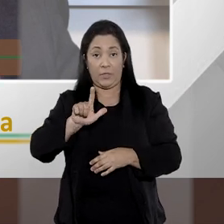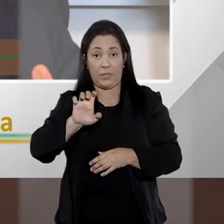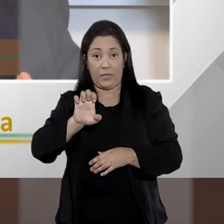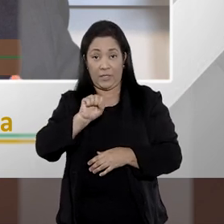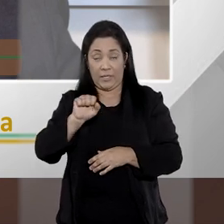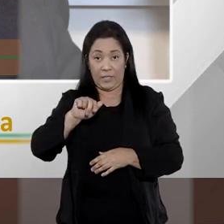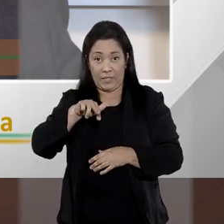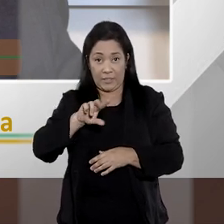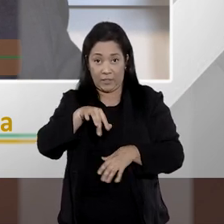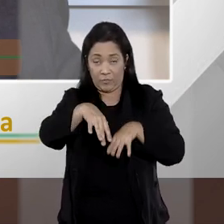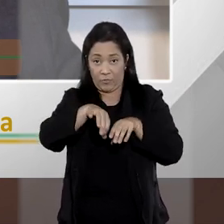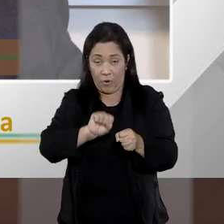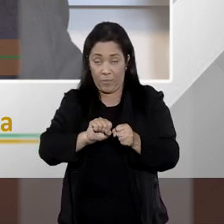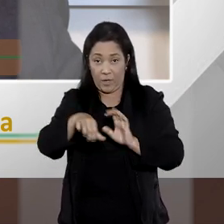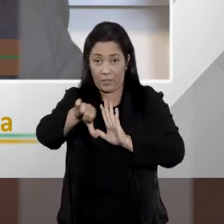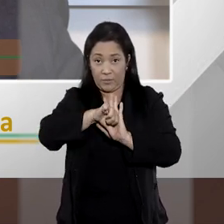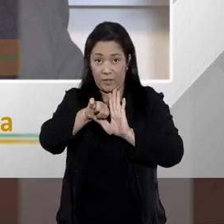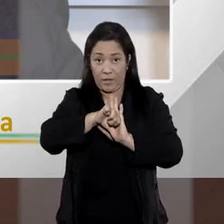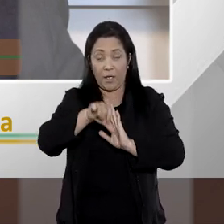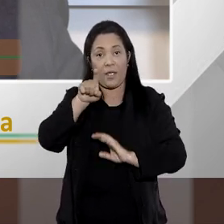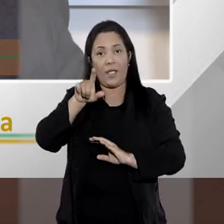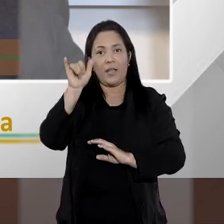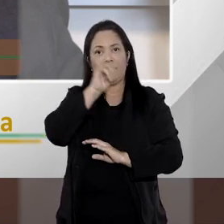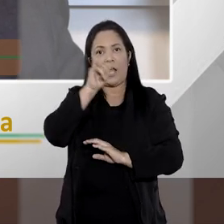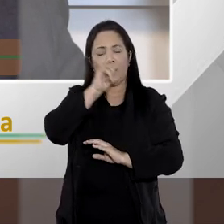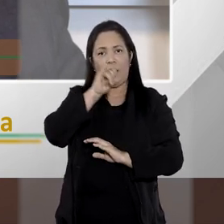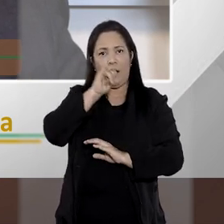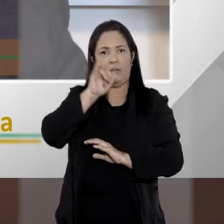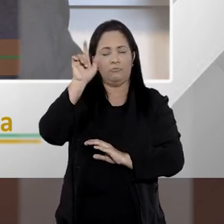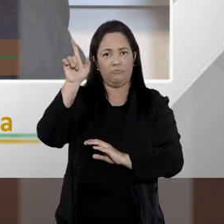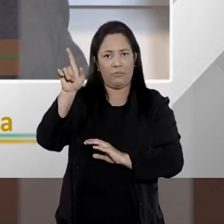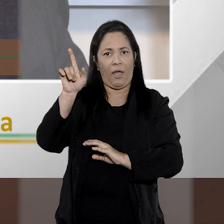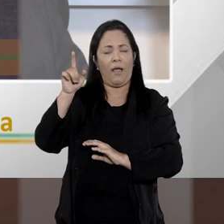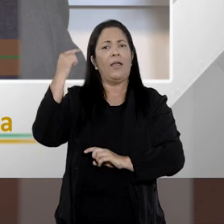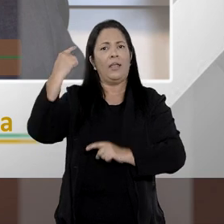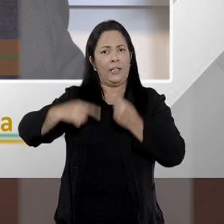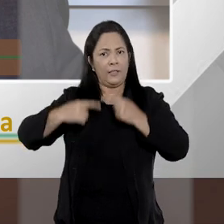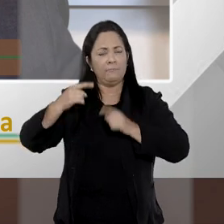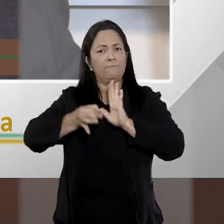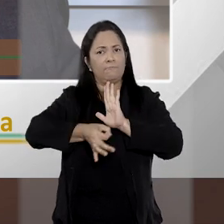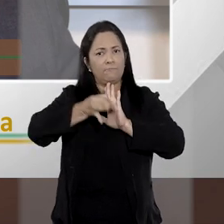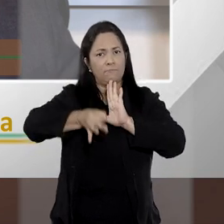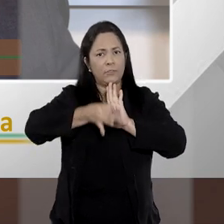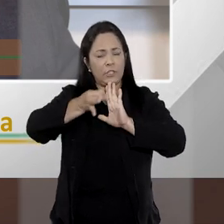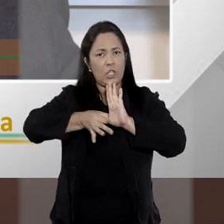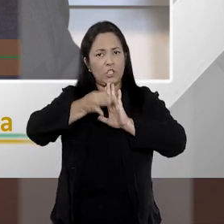Baratta, criminologista italiano, tece severas críticas